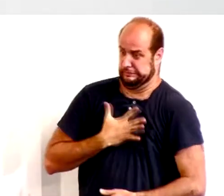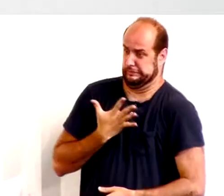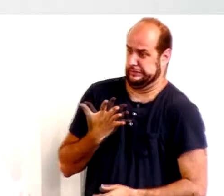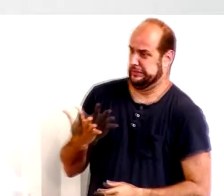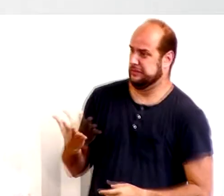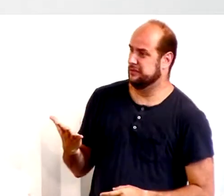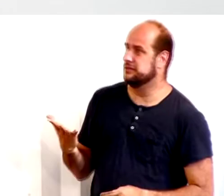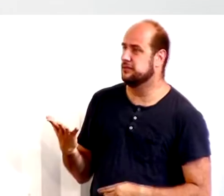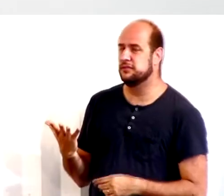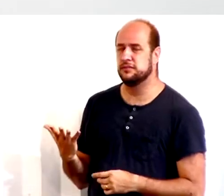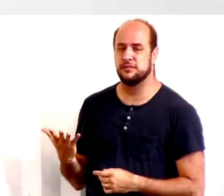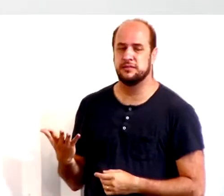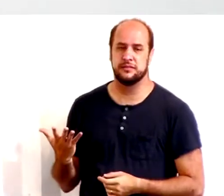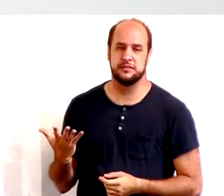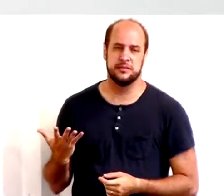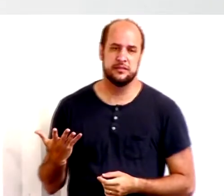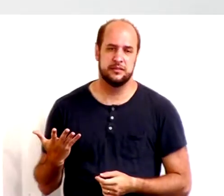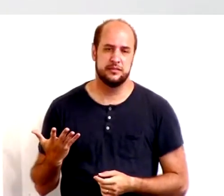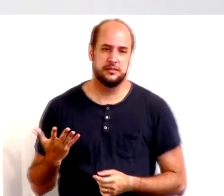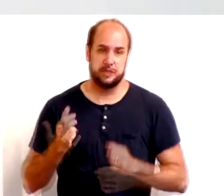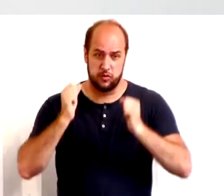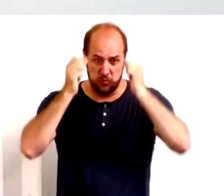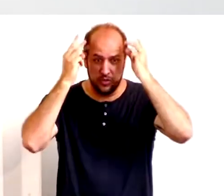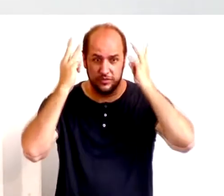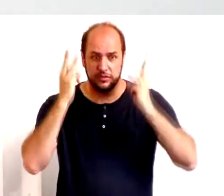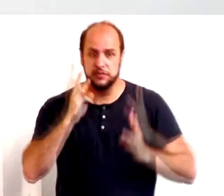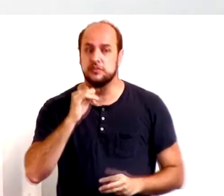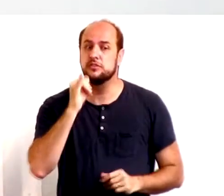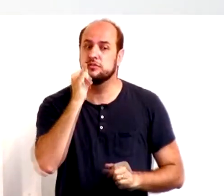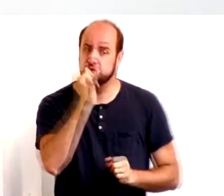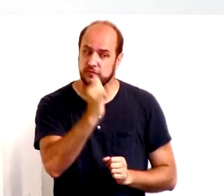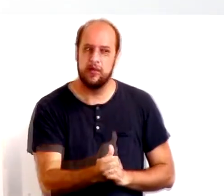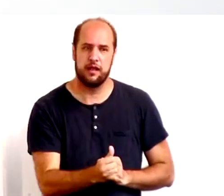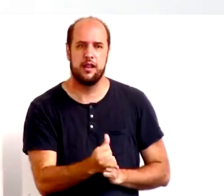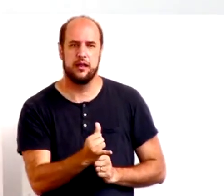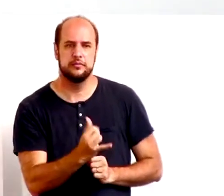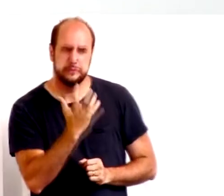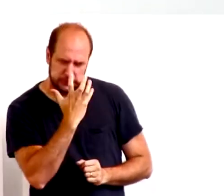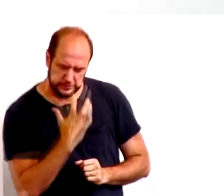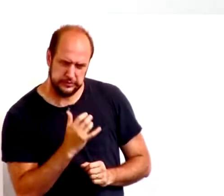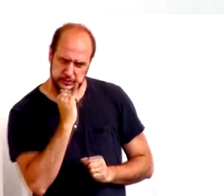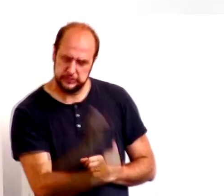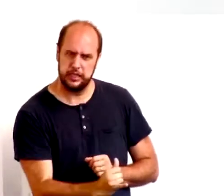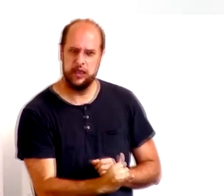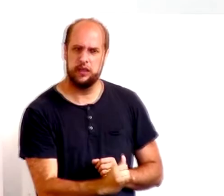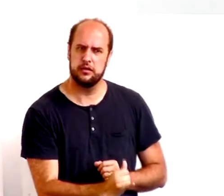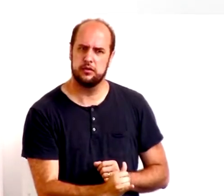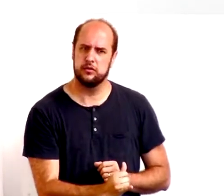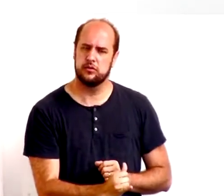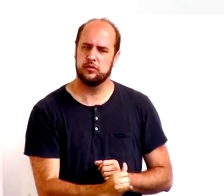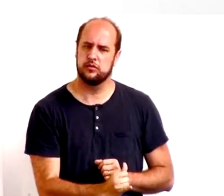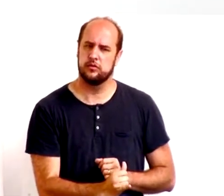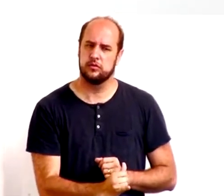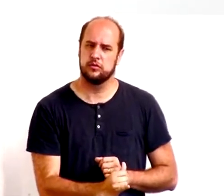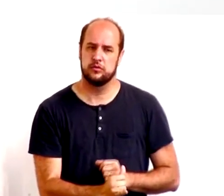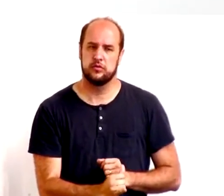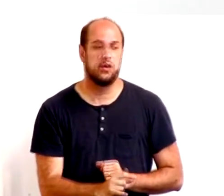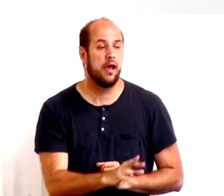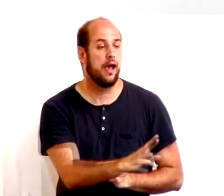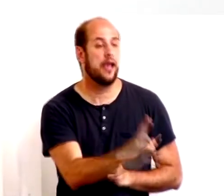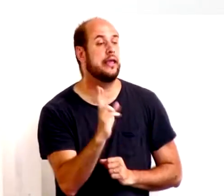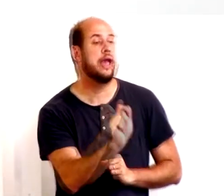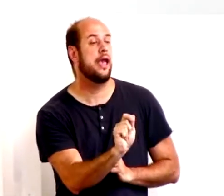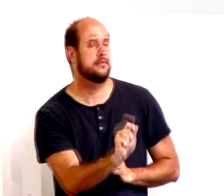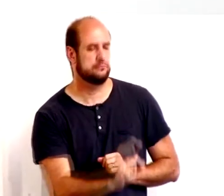assustavam, e Moisés diz algo que não está aqui no texto, fala, qual é a resposta de